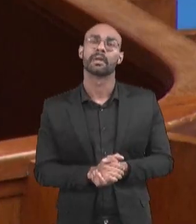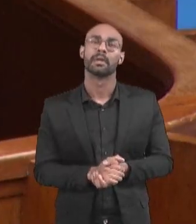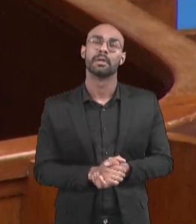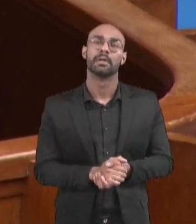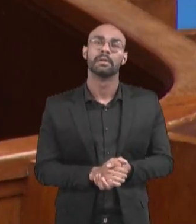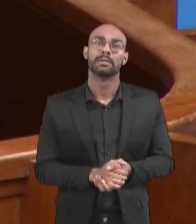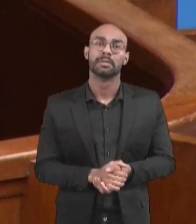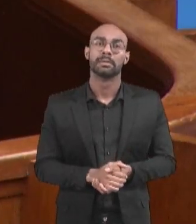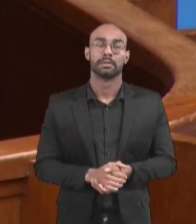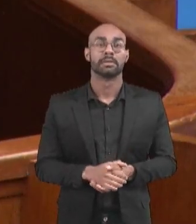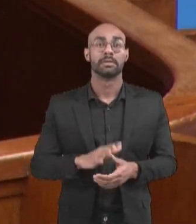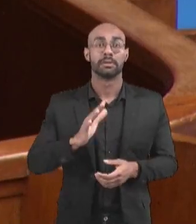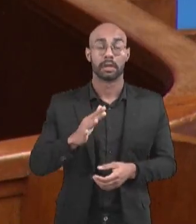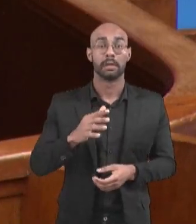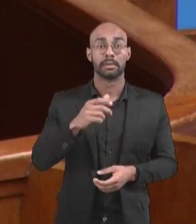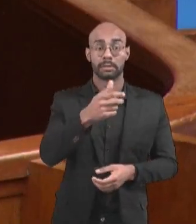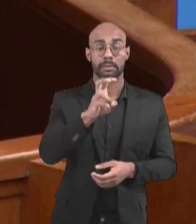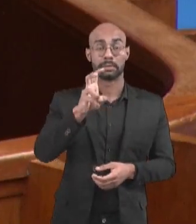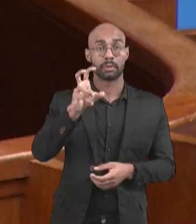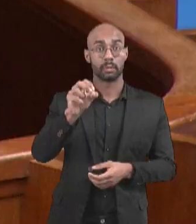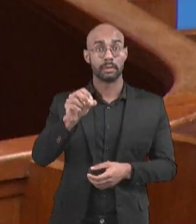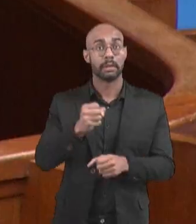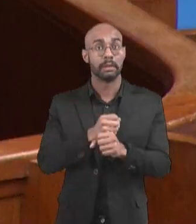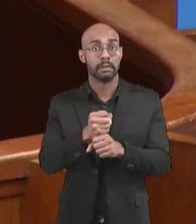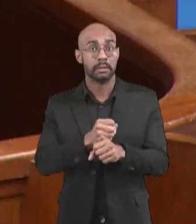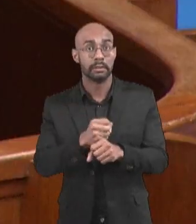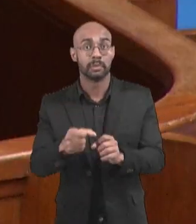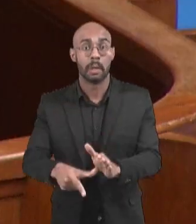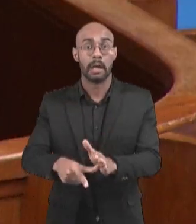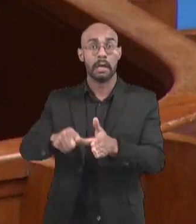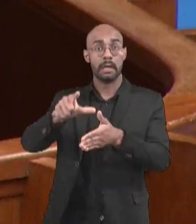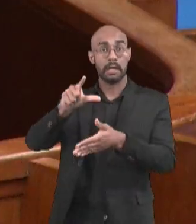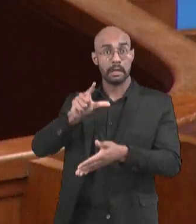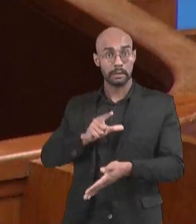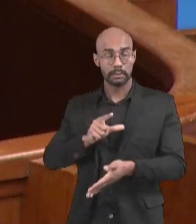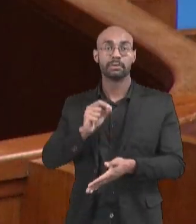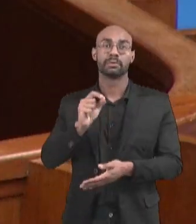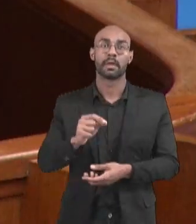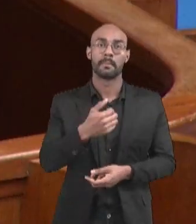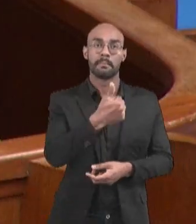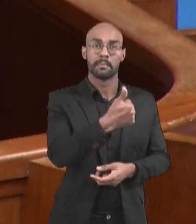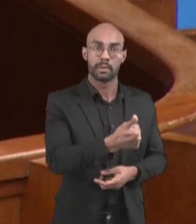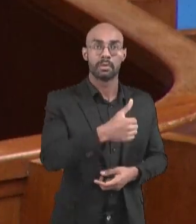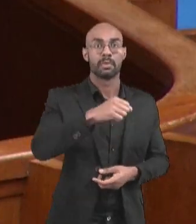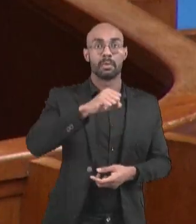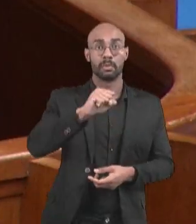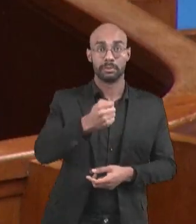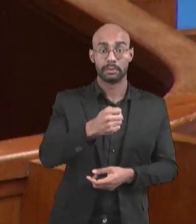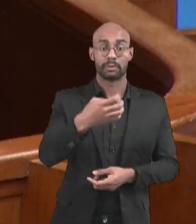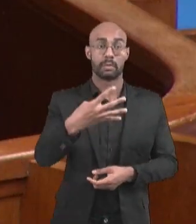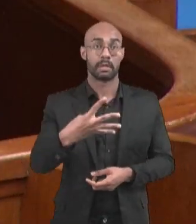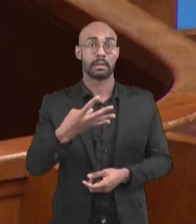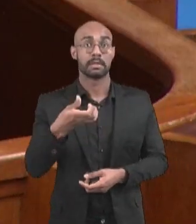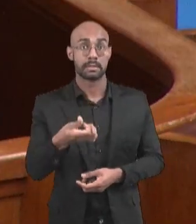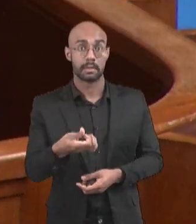português, está lá há 50 anos com título antes da proclamação da República, de